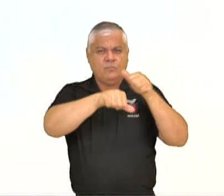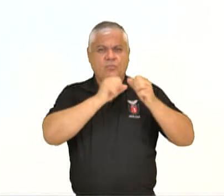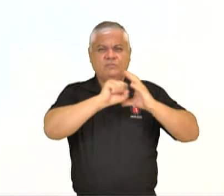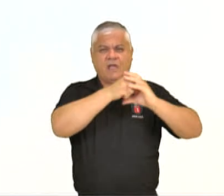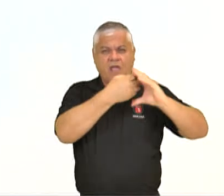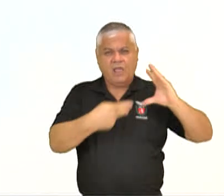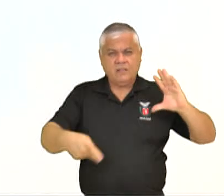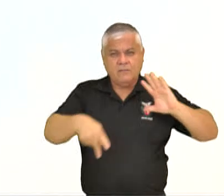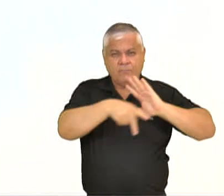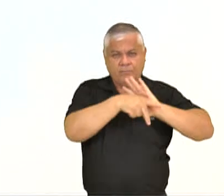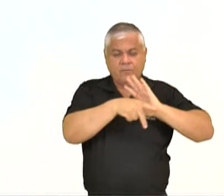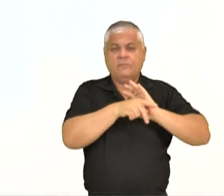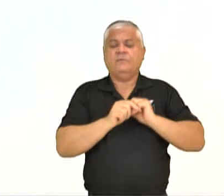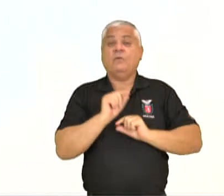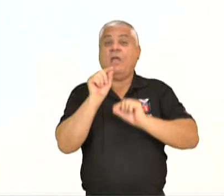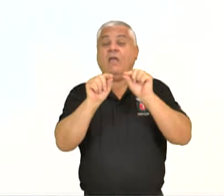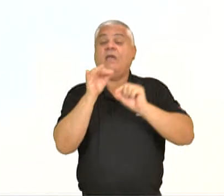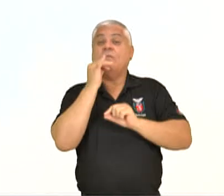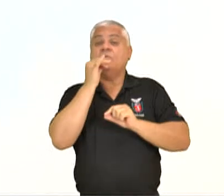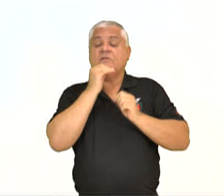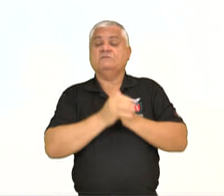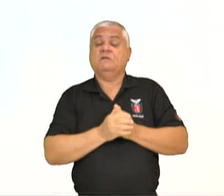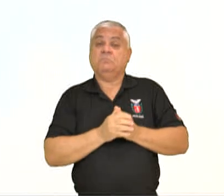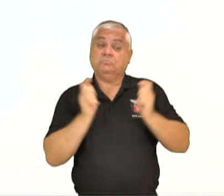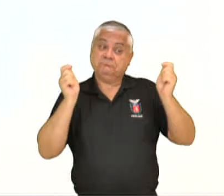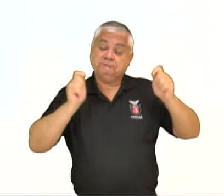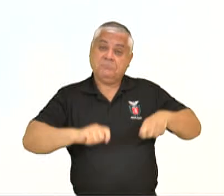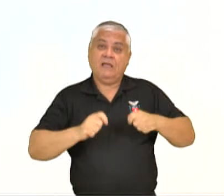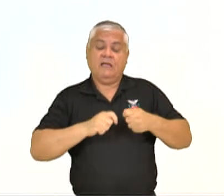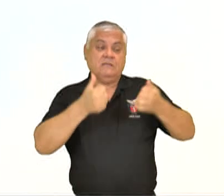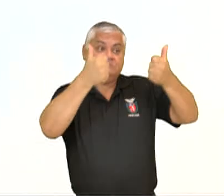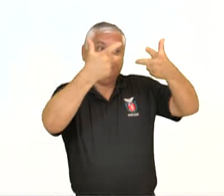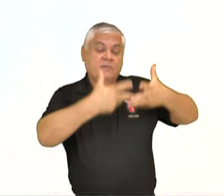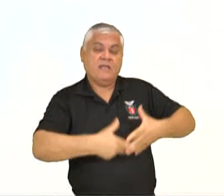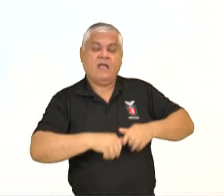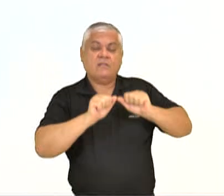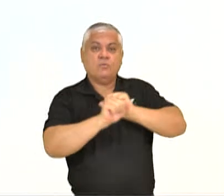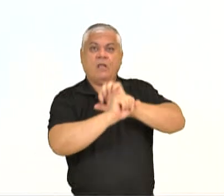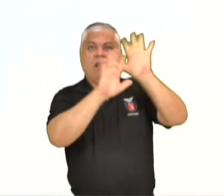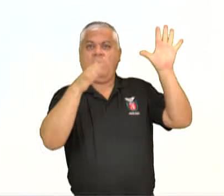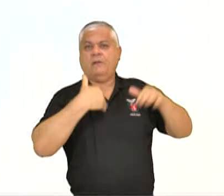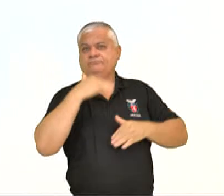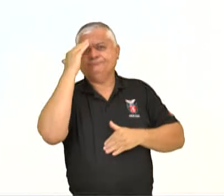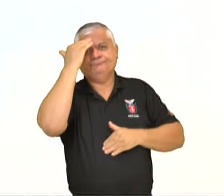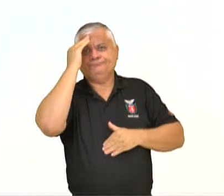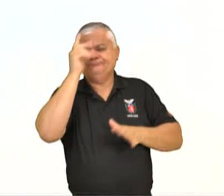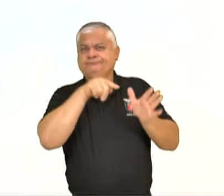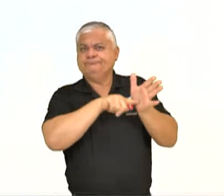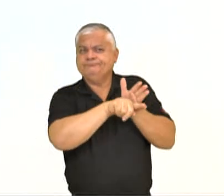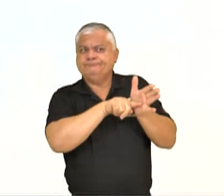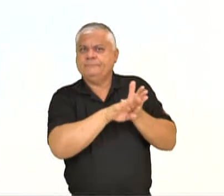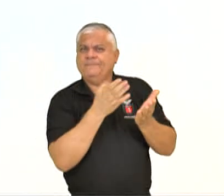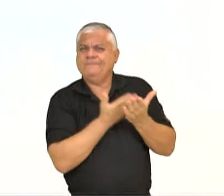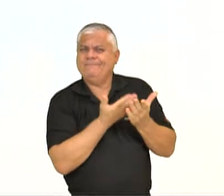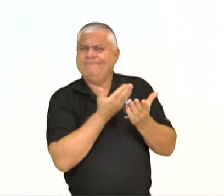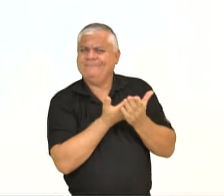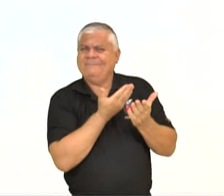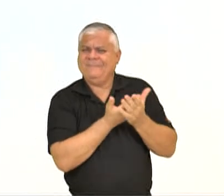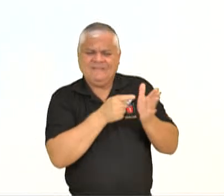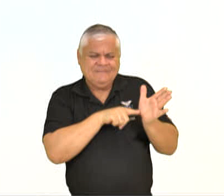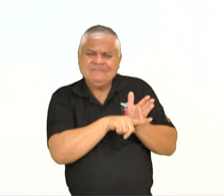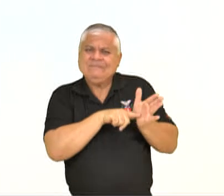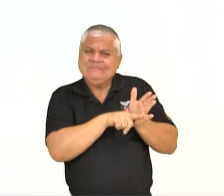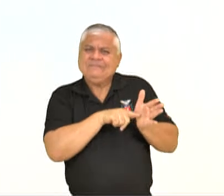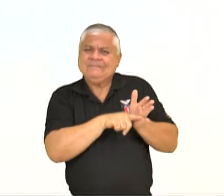características. Trata-se de um condicionamento ainda pouco esclarecido, porém comum em diversos organismos, regendo os mais